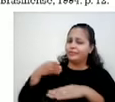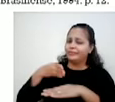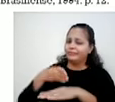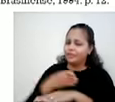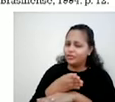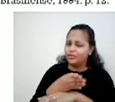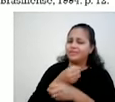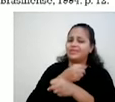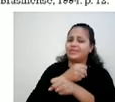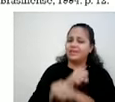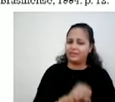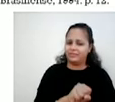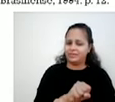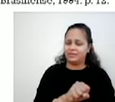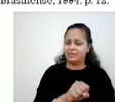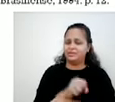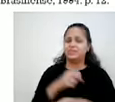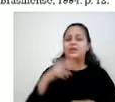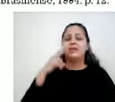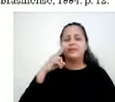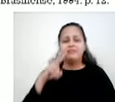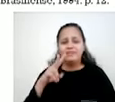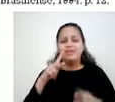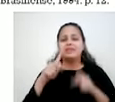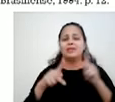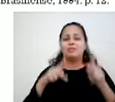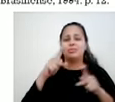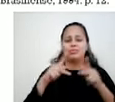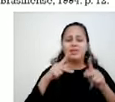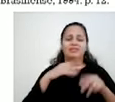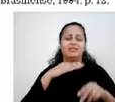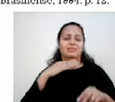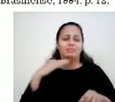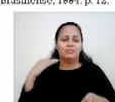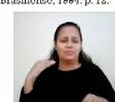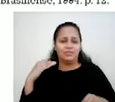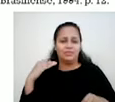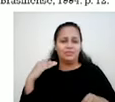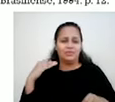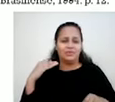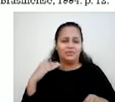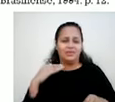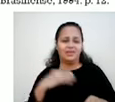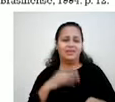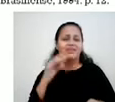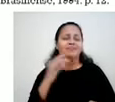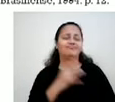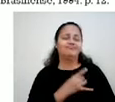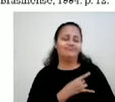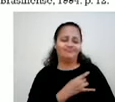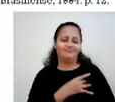né, escravizados, vendo a população sendo morta, né, era um dia de terror.